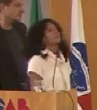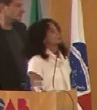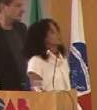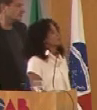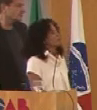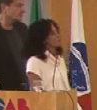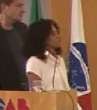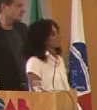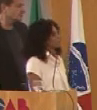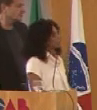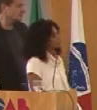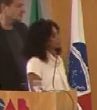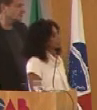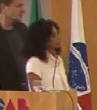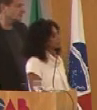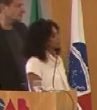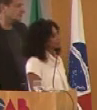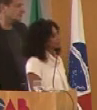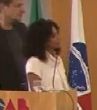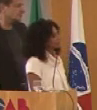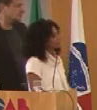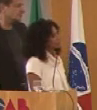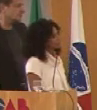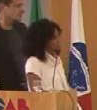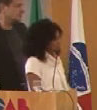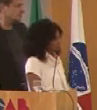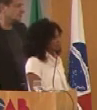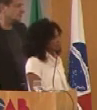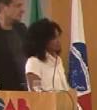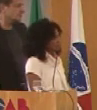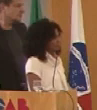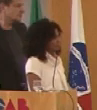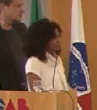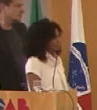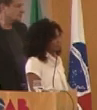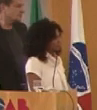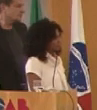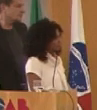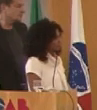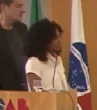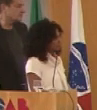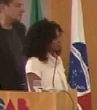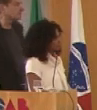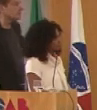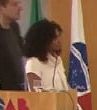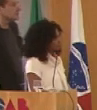a prepotência dos que se acham melhores. Infelizmente,